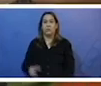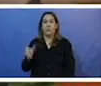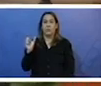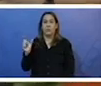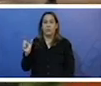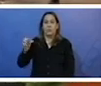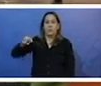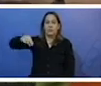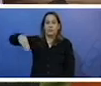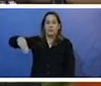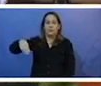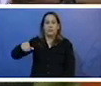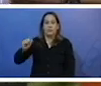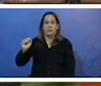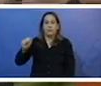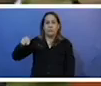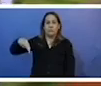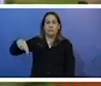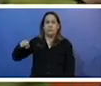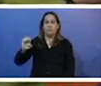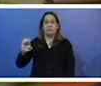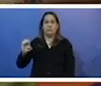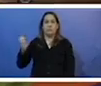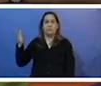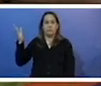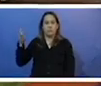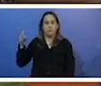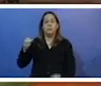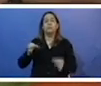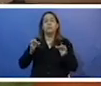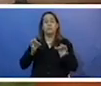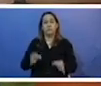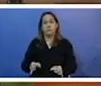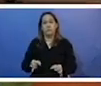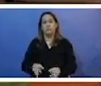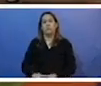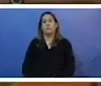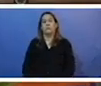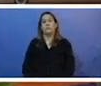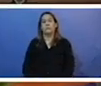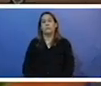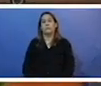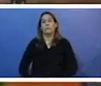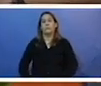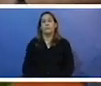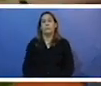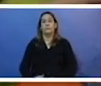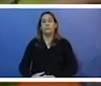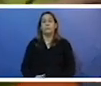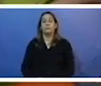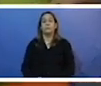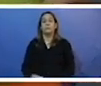Mané. Certinho, eu não falo mani. Então, ele não vem.